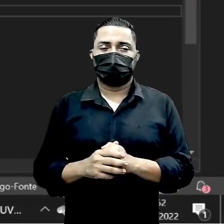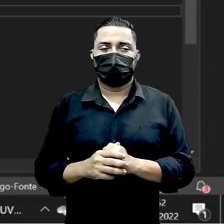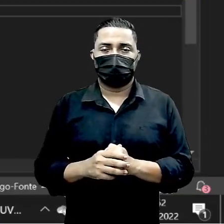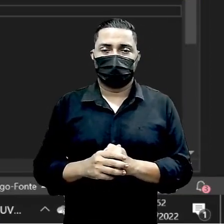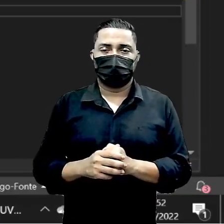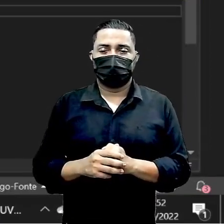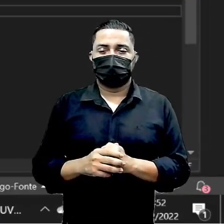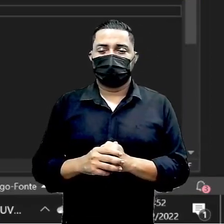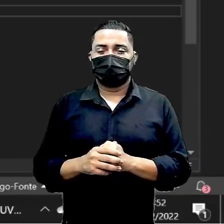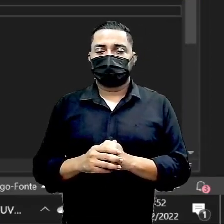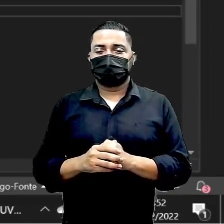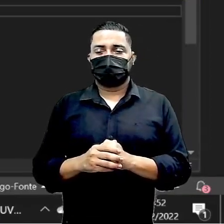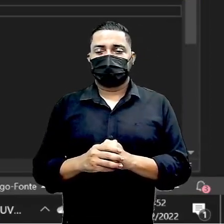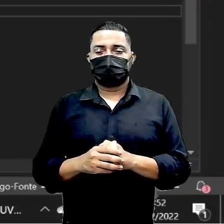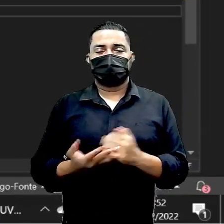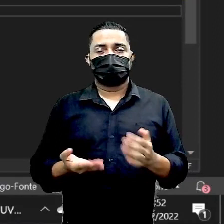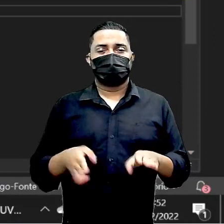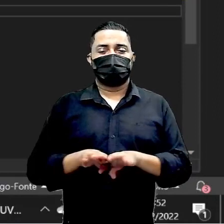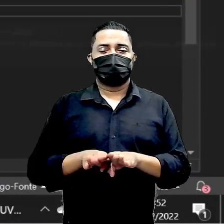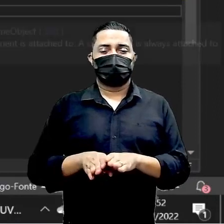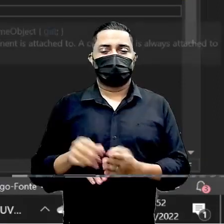transform.position igual ao